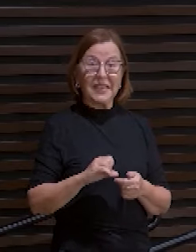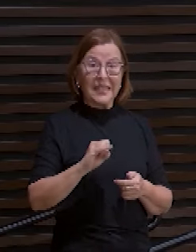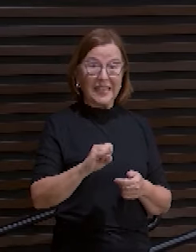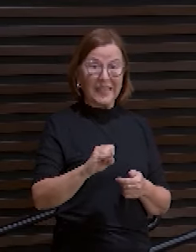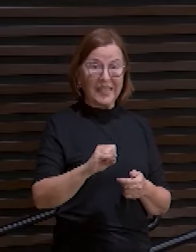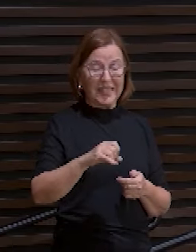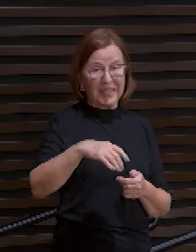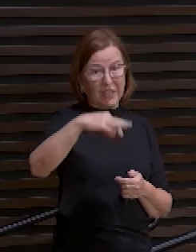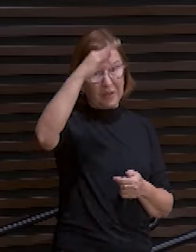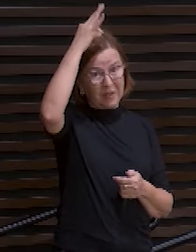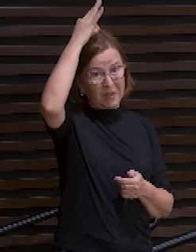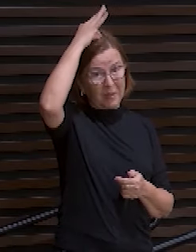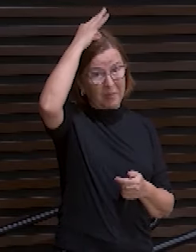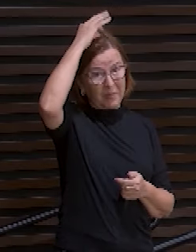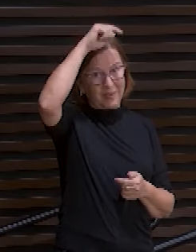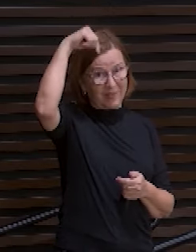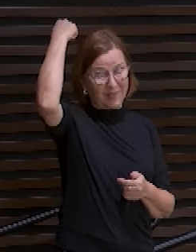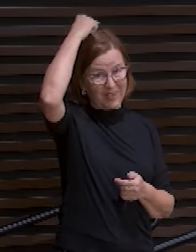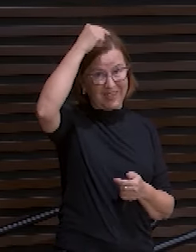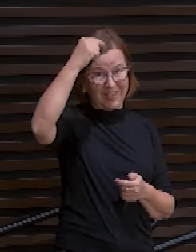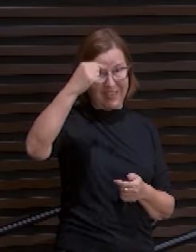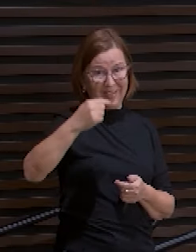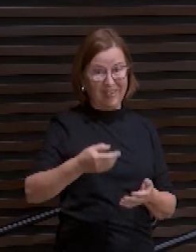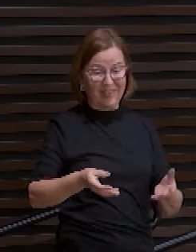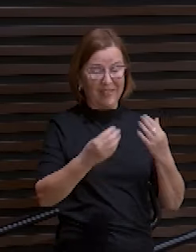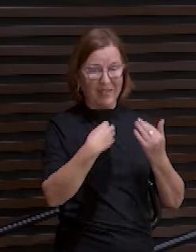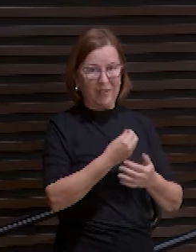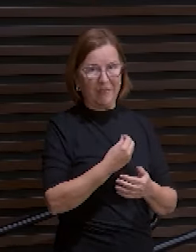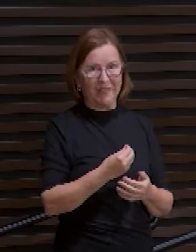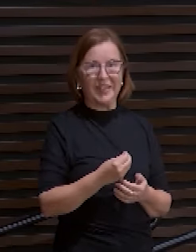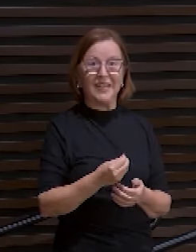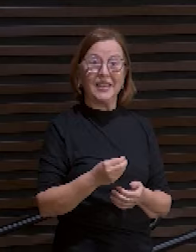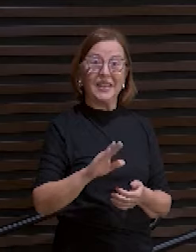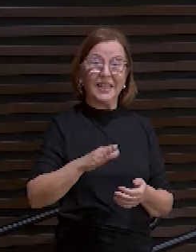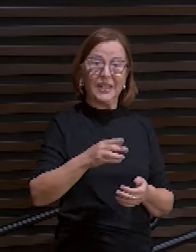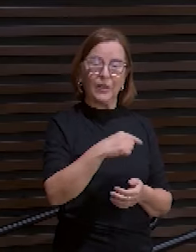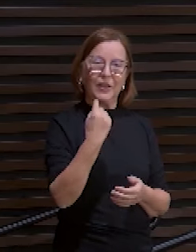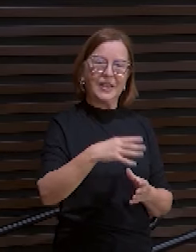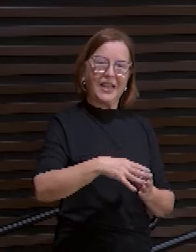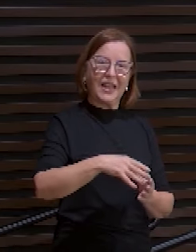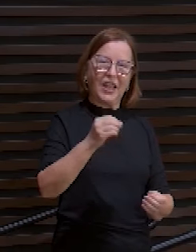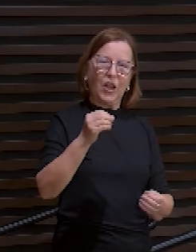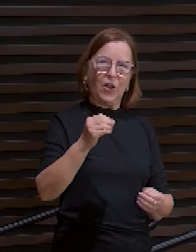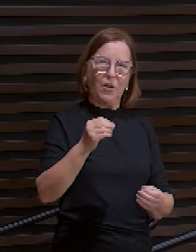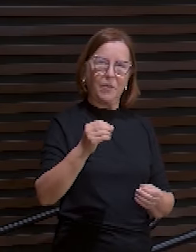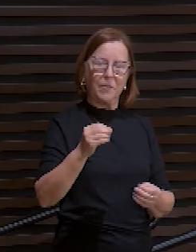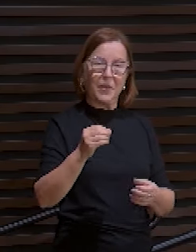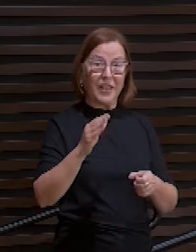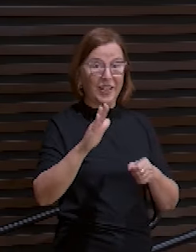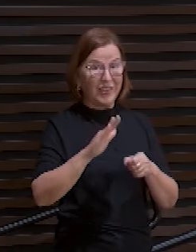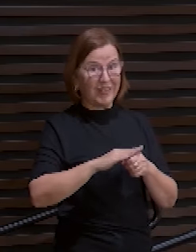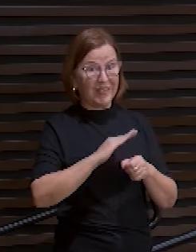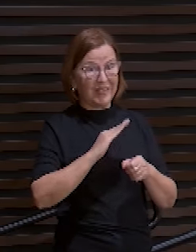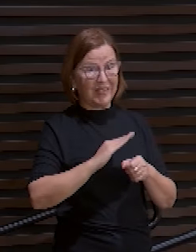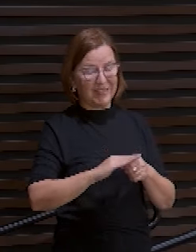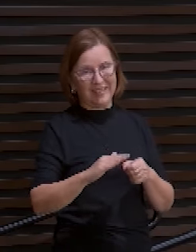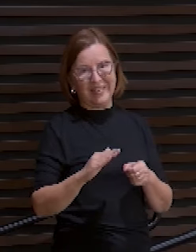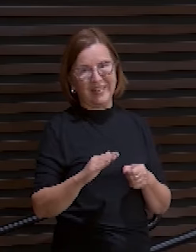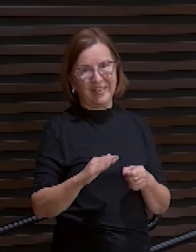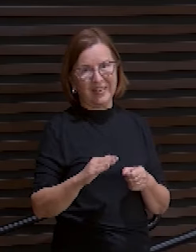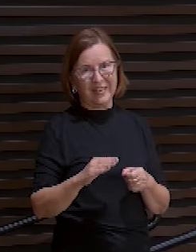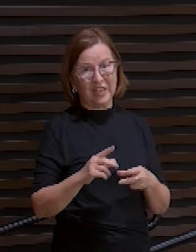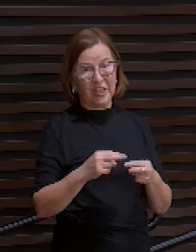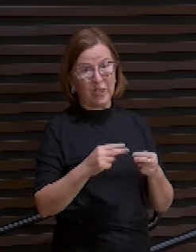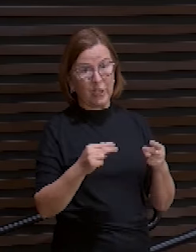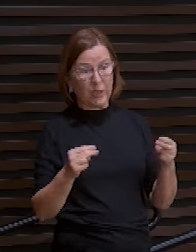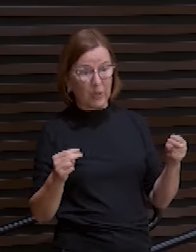aqui ainda com a nossa alma cheia carregada ainda de muitas coisas e os